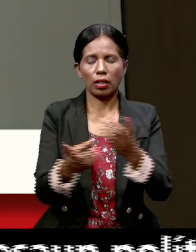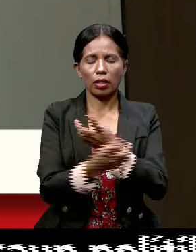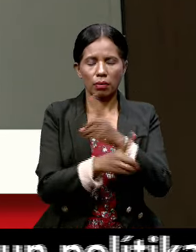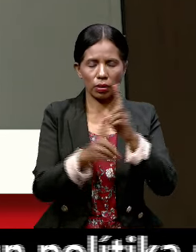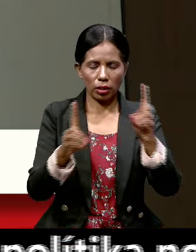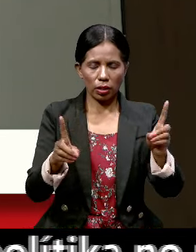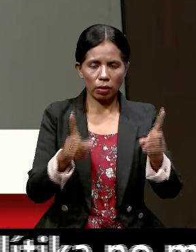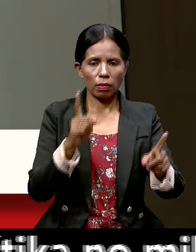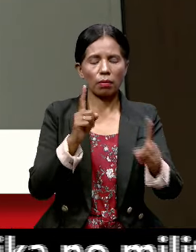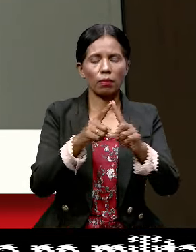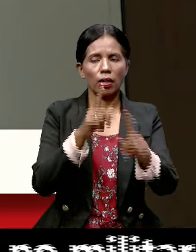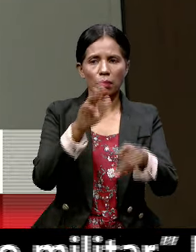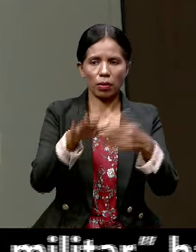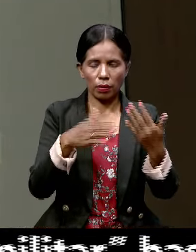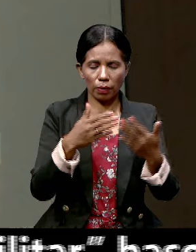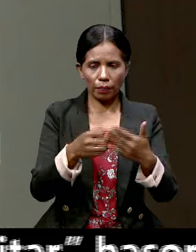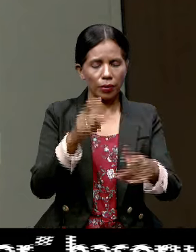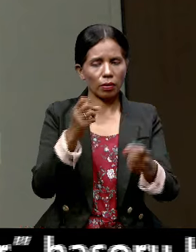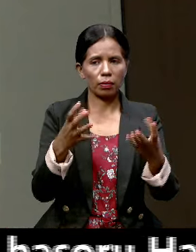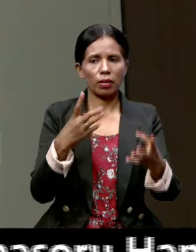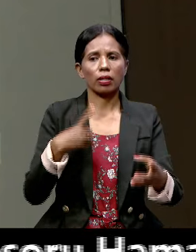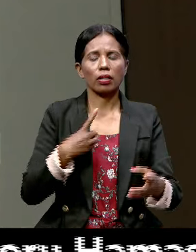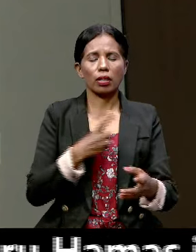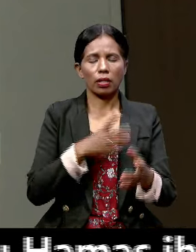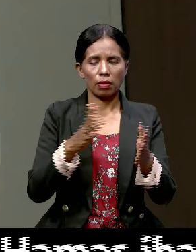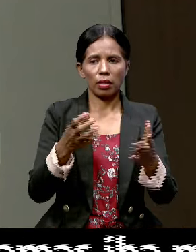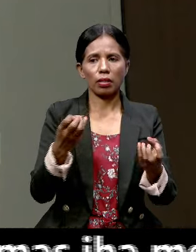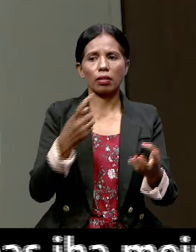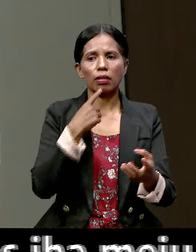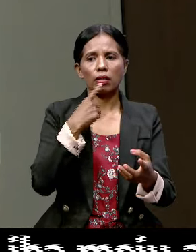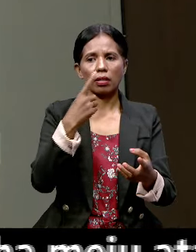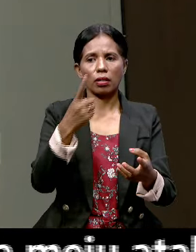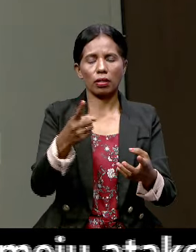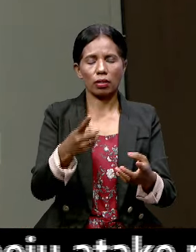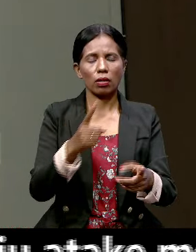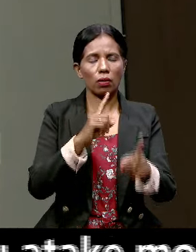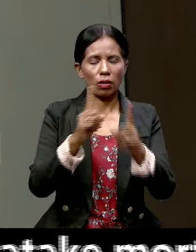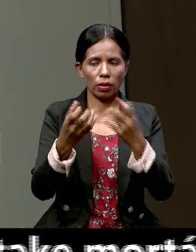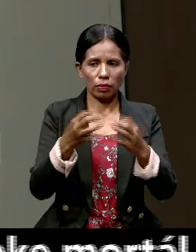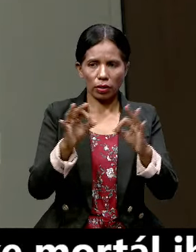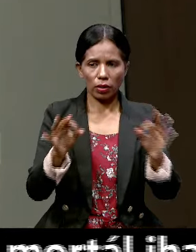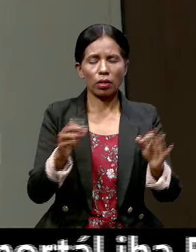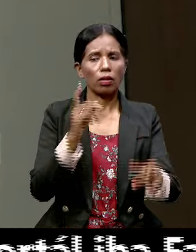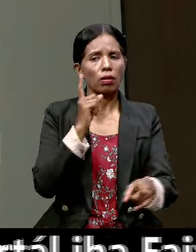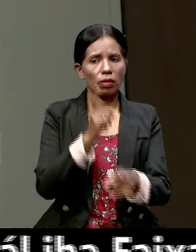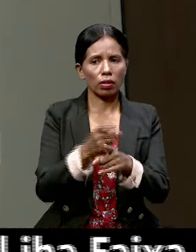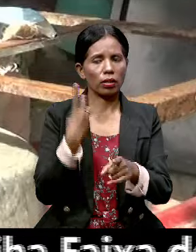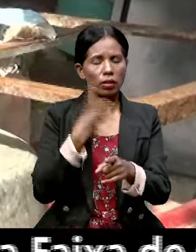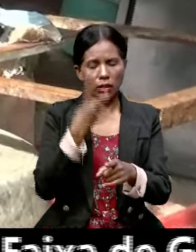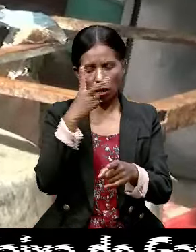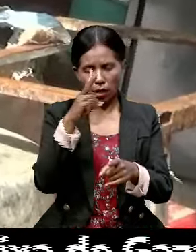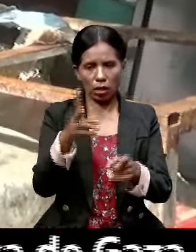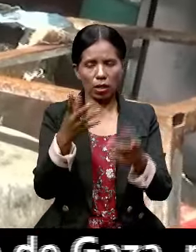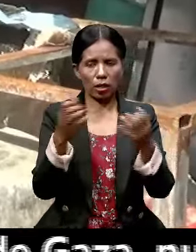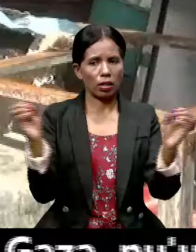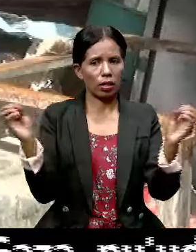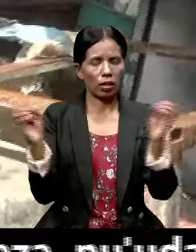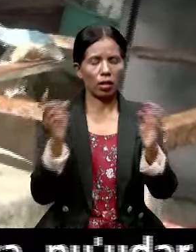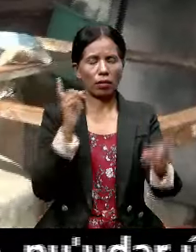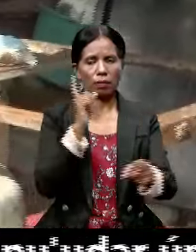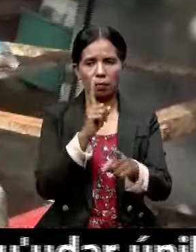Unipa Povo. Boa tarde, como eu venho, deputado, será balo segunda teona. Esta glos, e tal situação, né, lá a favor,